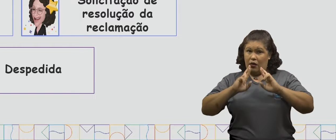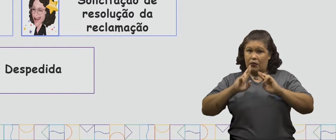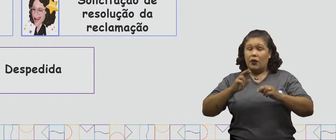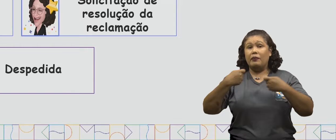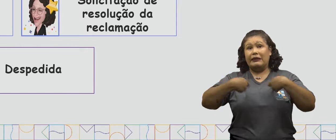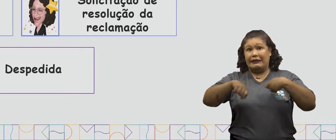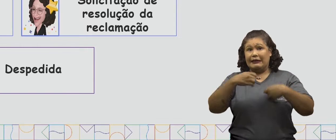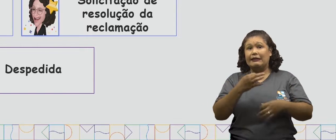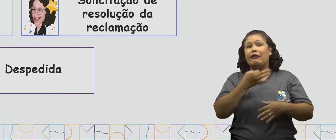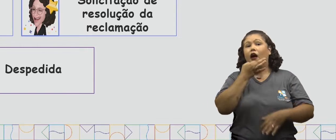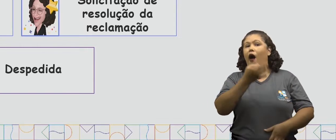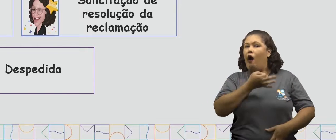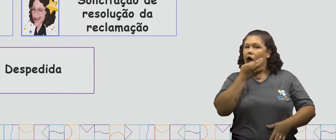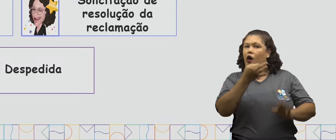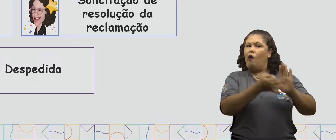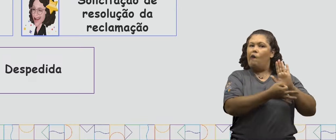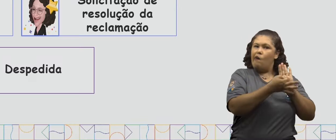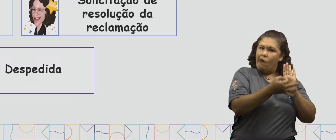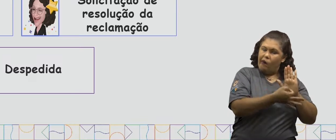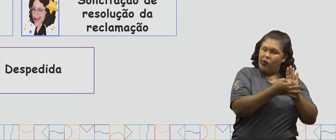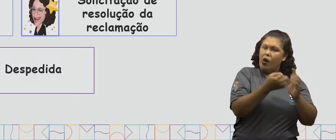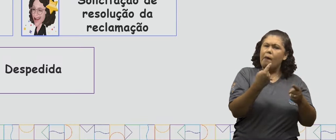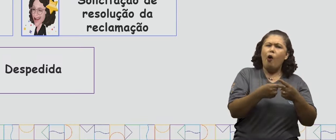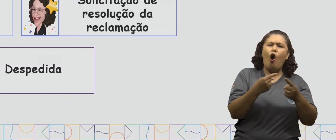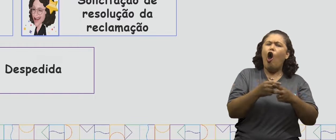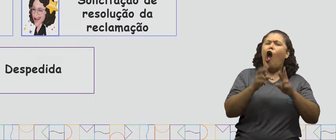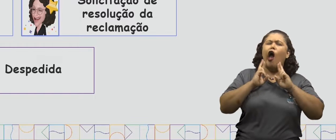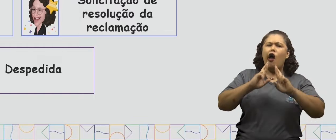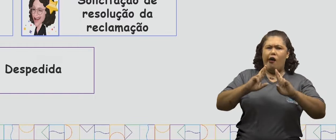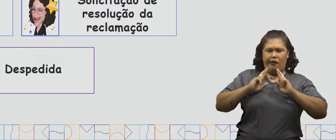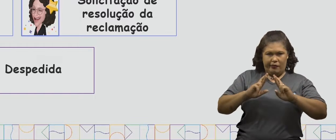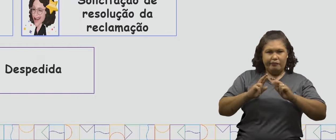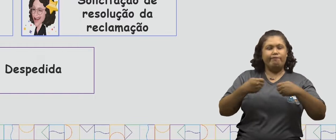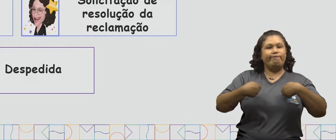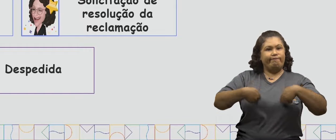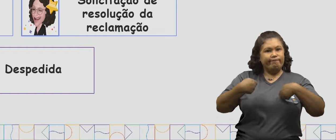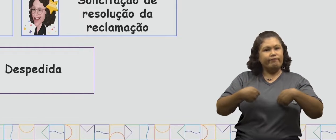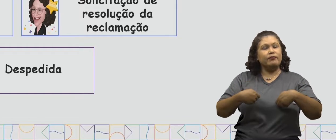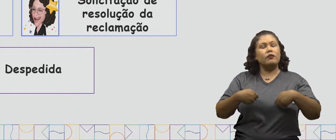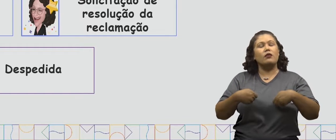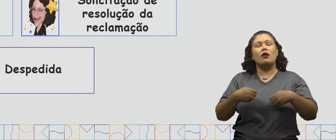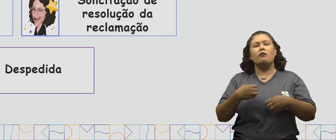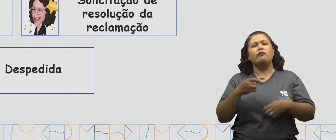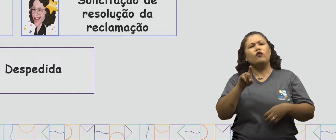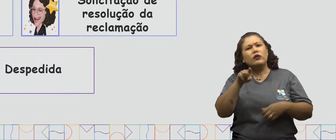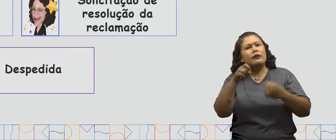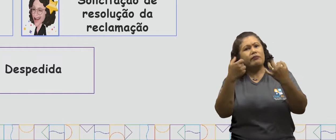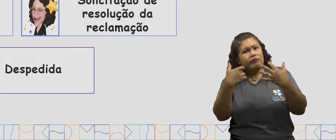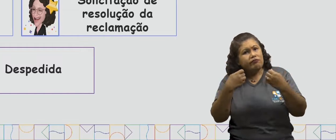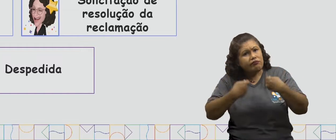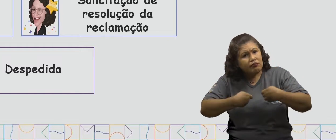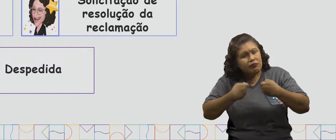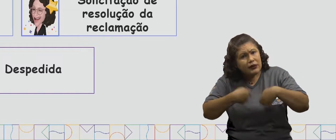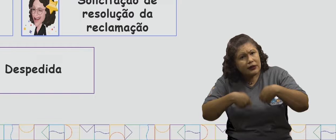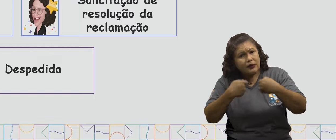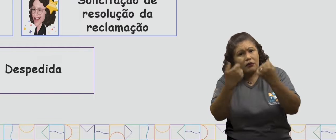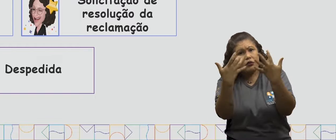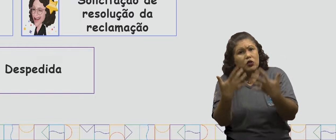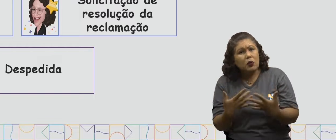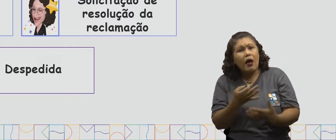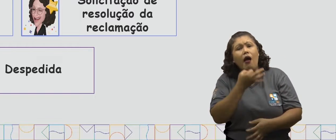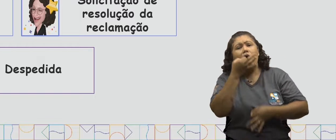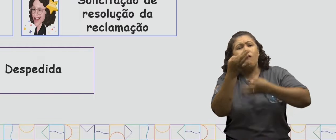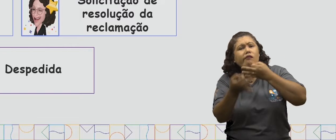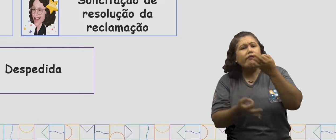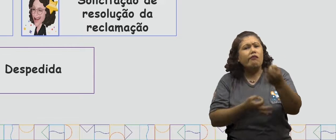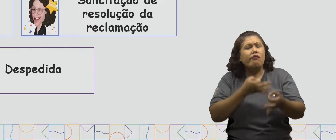produção de argumentos, que é a explicação do porquê da reclamação. É necessário que haja argumentos para que a pessoa que